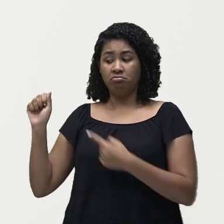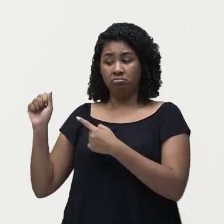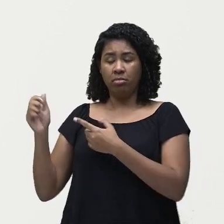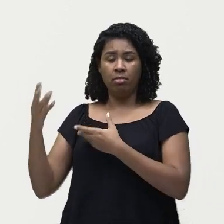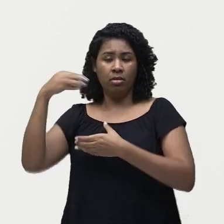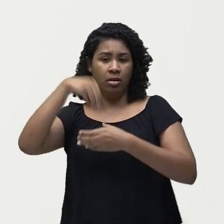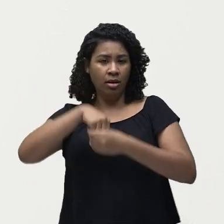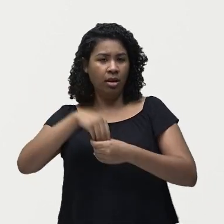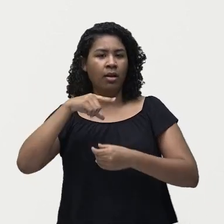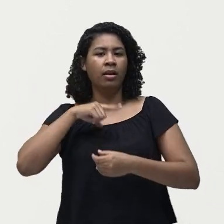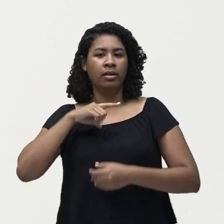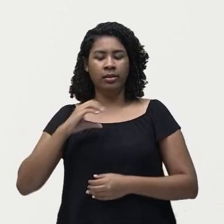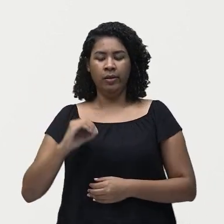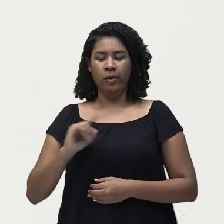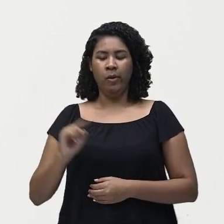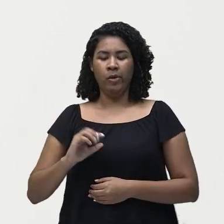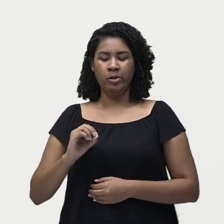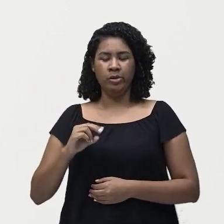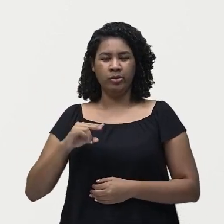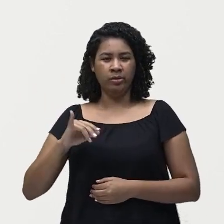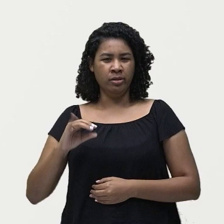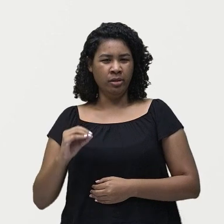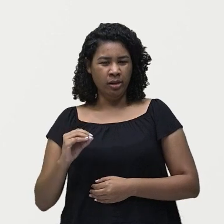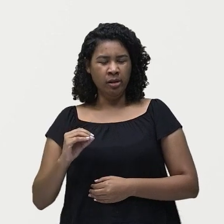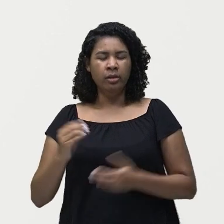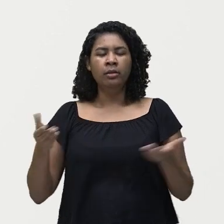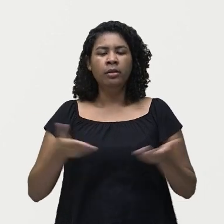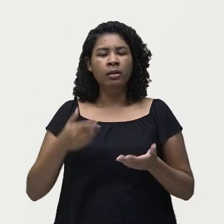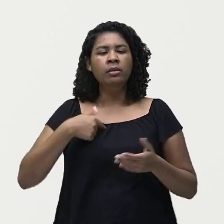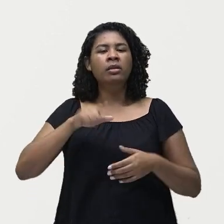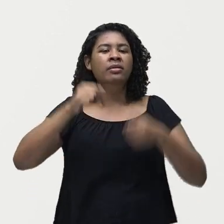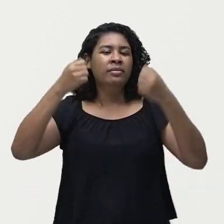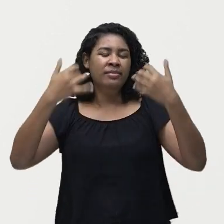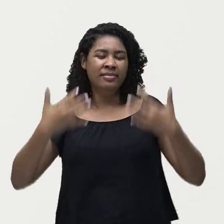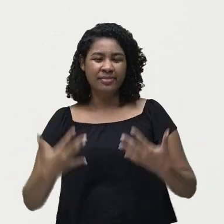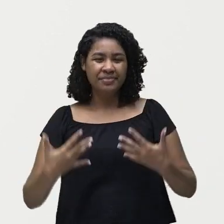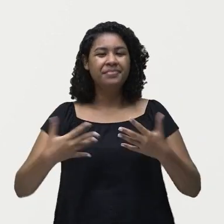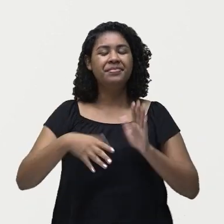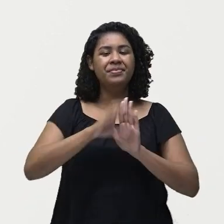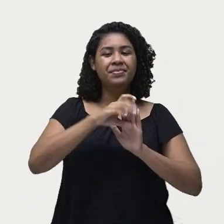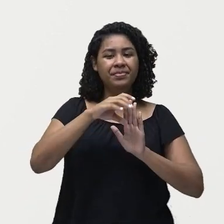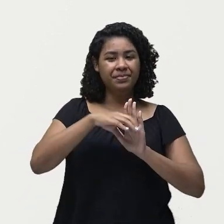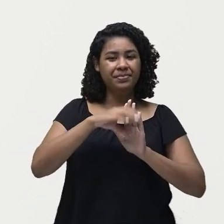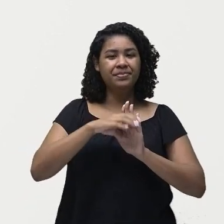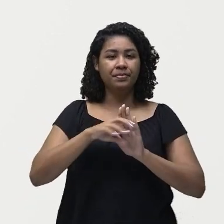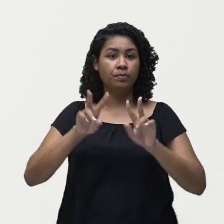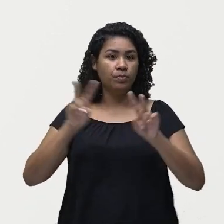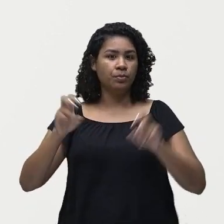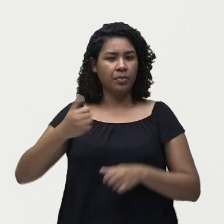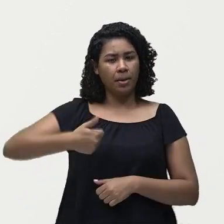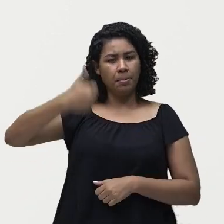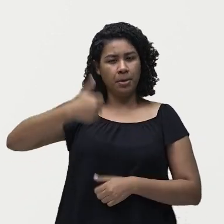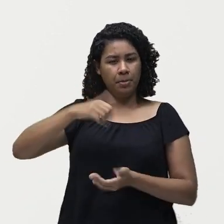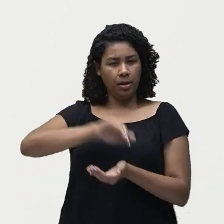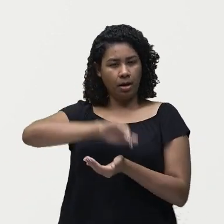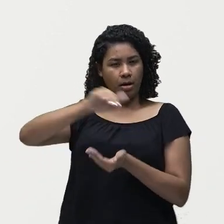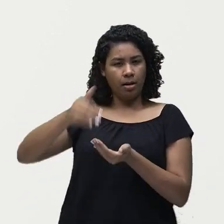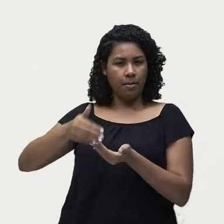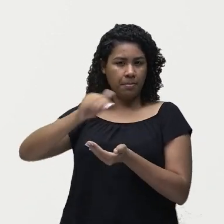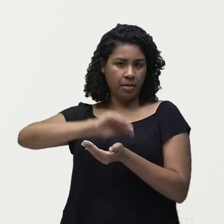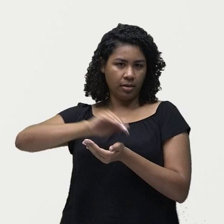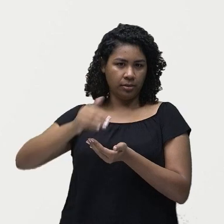vamos observar alguns conceitos relacionados à troposfera, que é aquela primeira camada da atmosfera